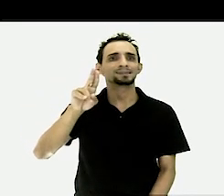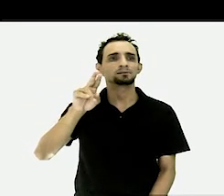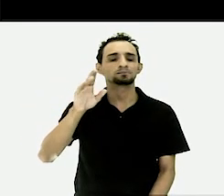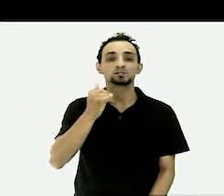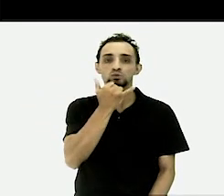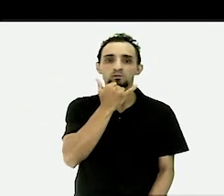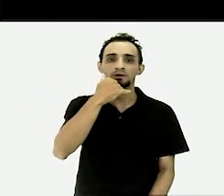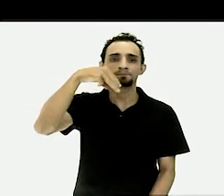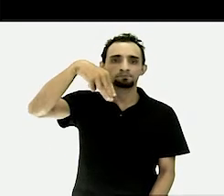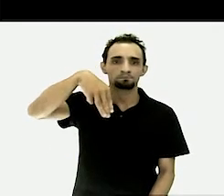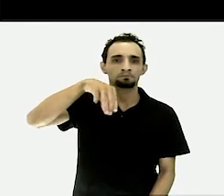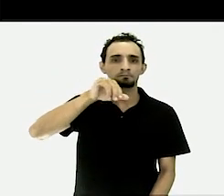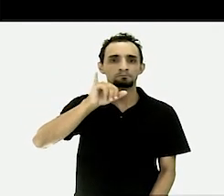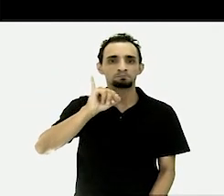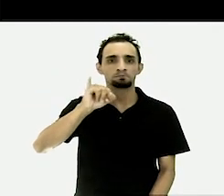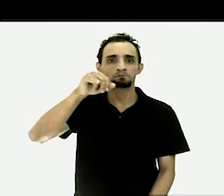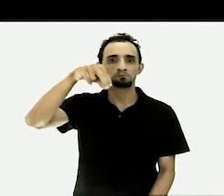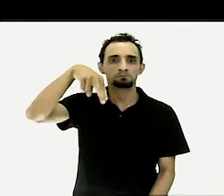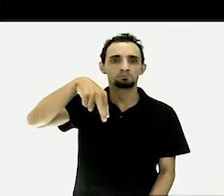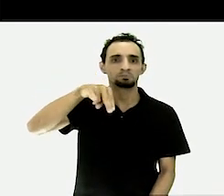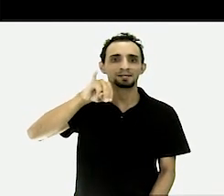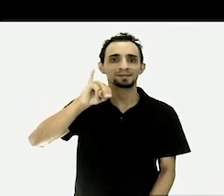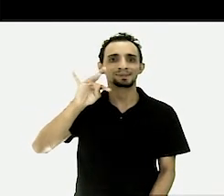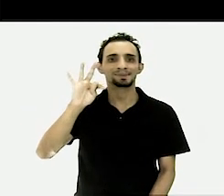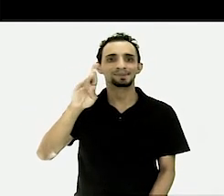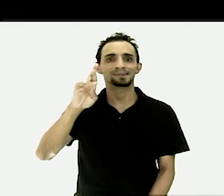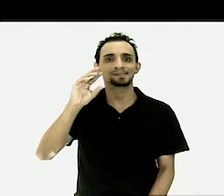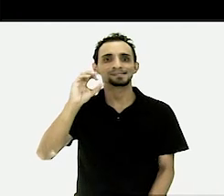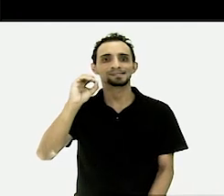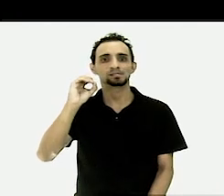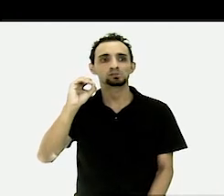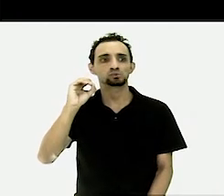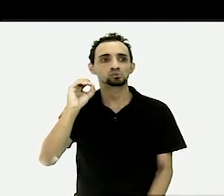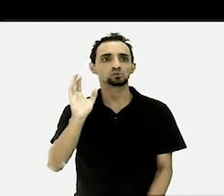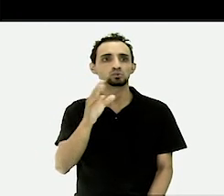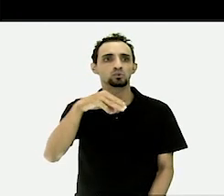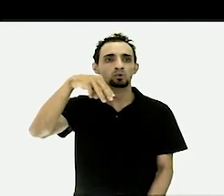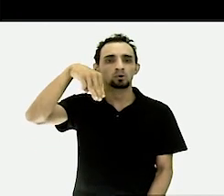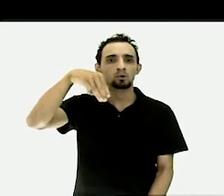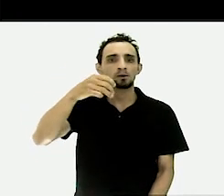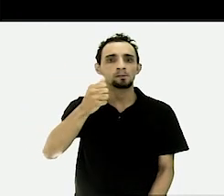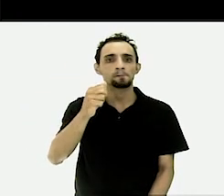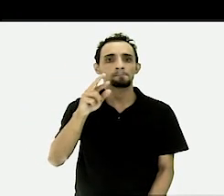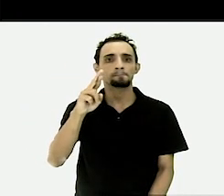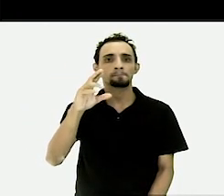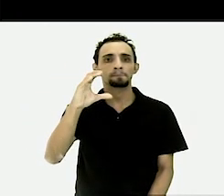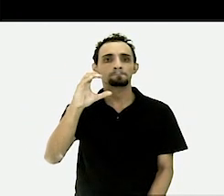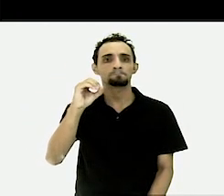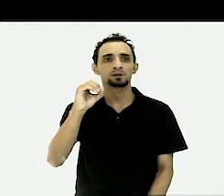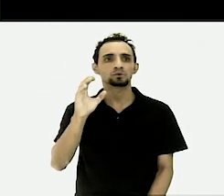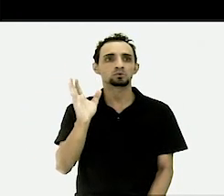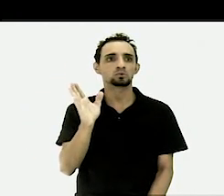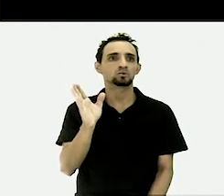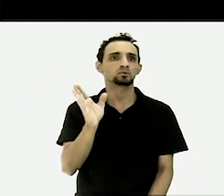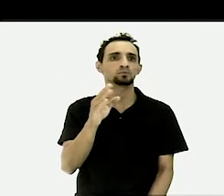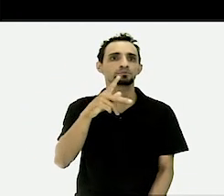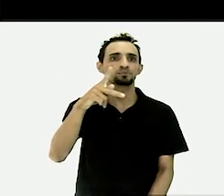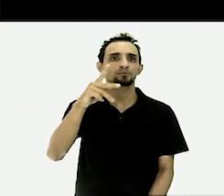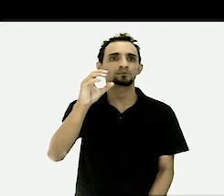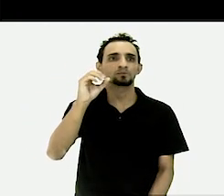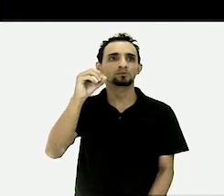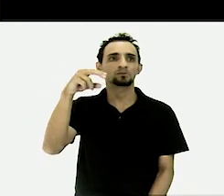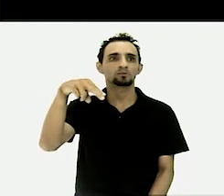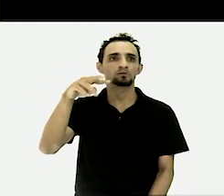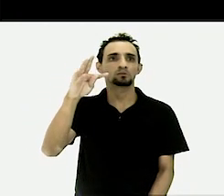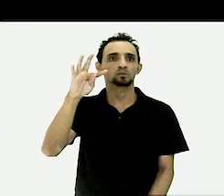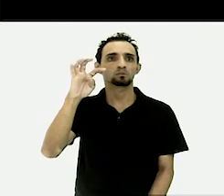fomos gentilmente recebidos pelo ministro da Ciência, Tecnologia e como chama outra